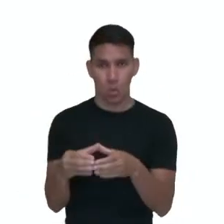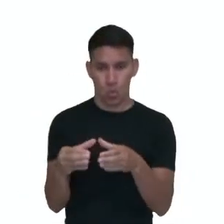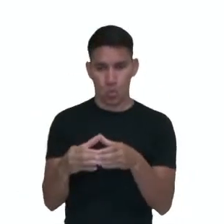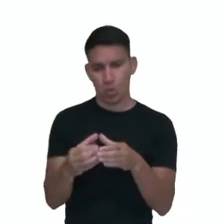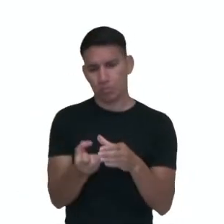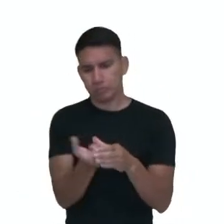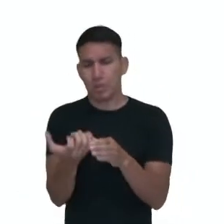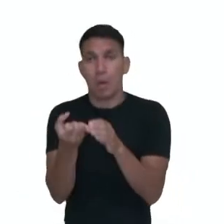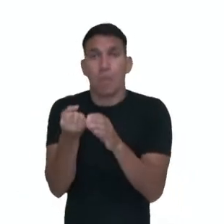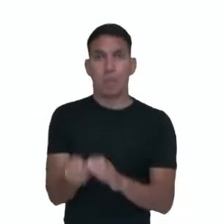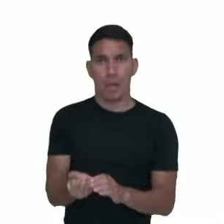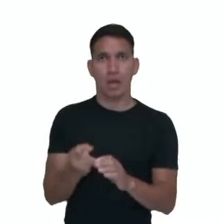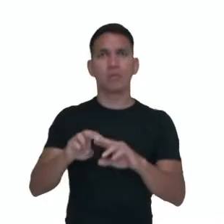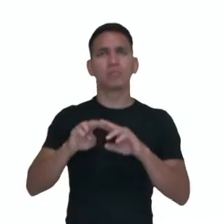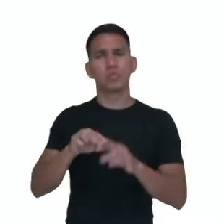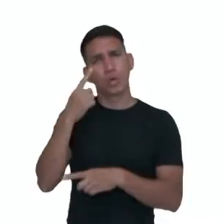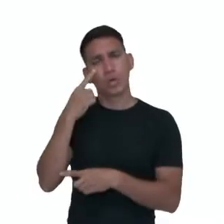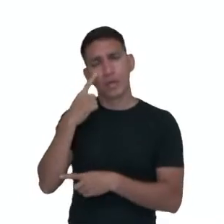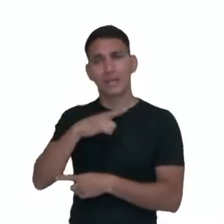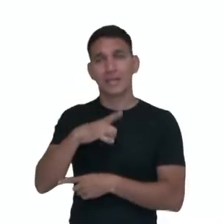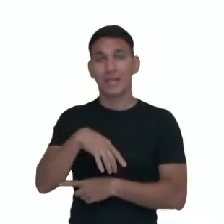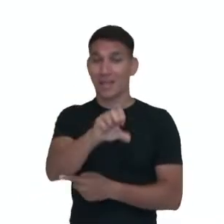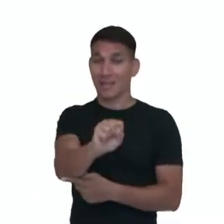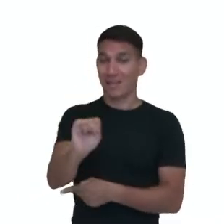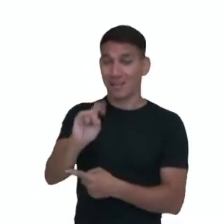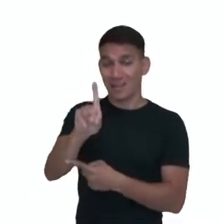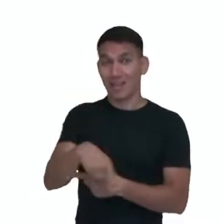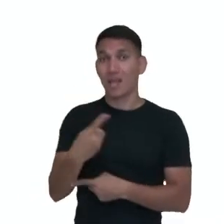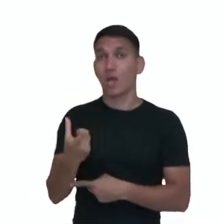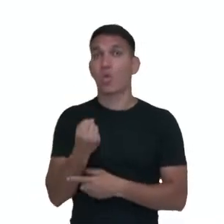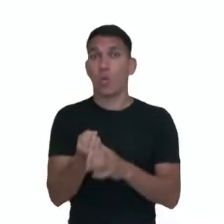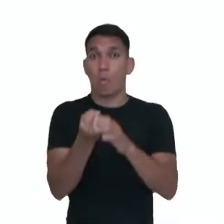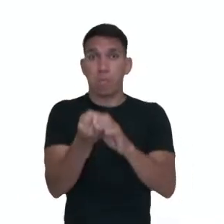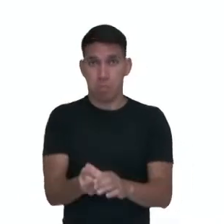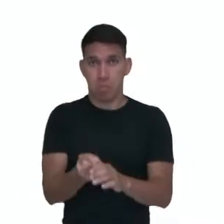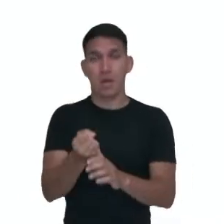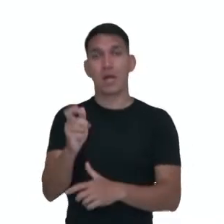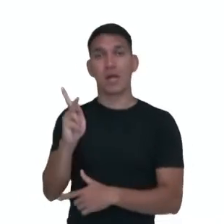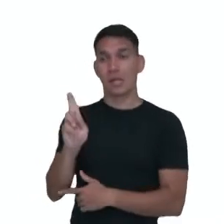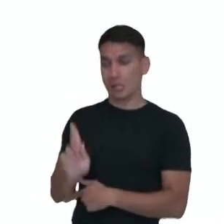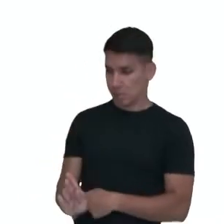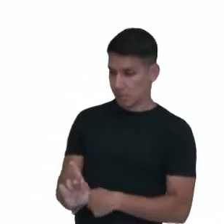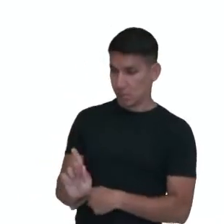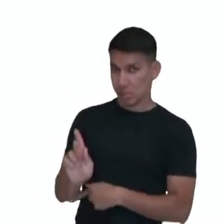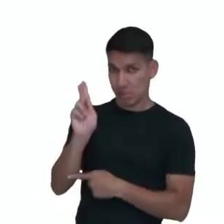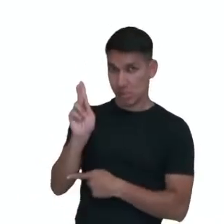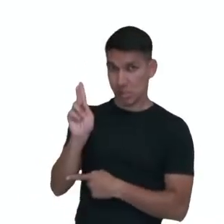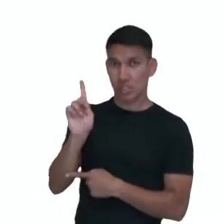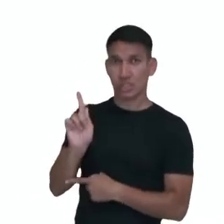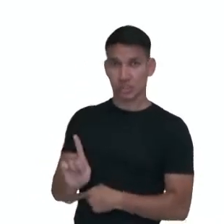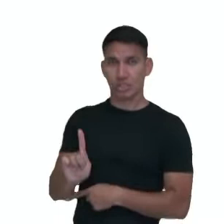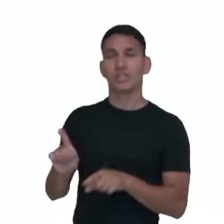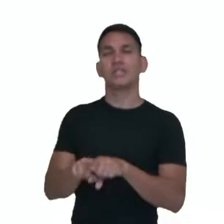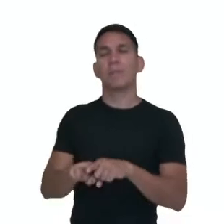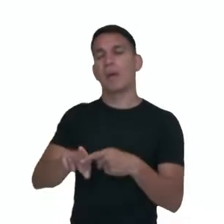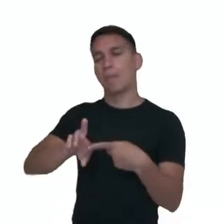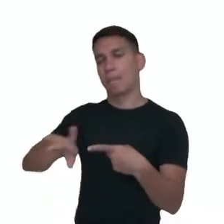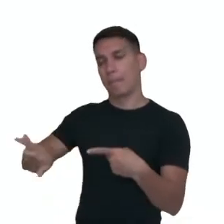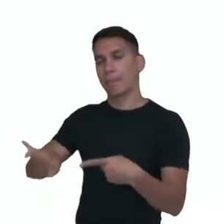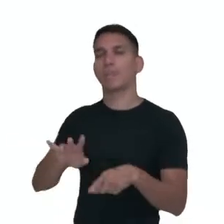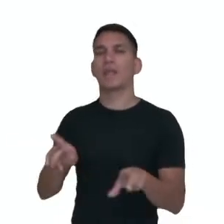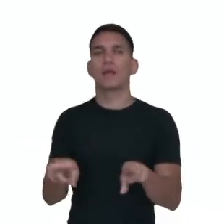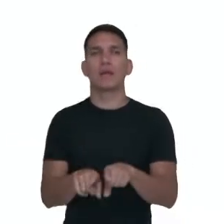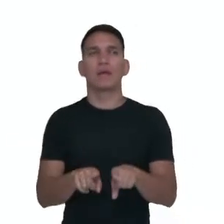Sistema Internacional SI de Unidades, a medida de massa é o quilograma e os seus derivados, Um cilindro